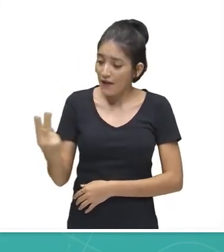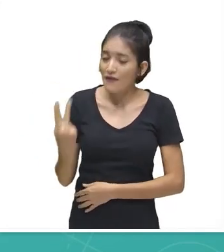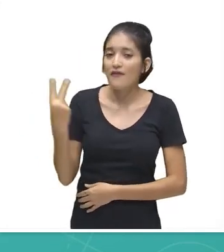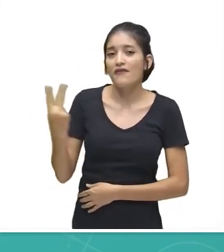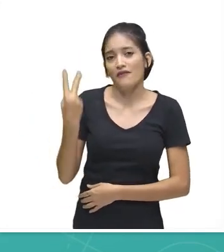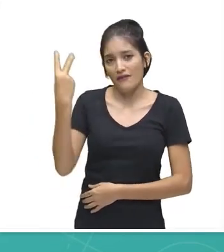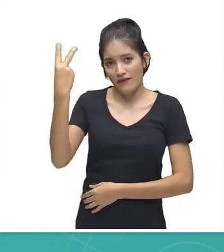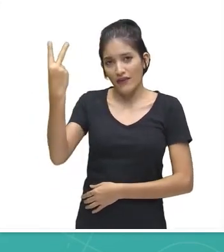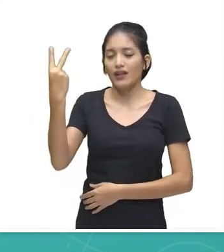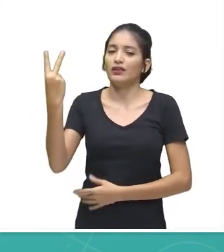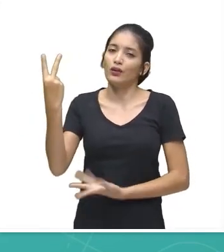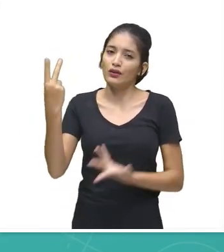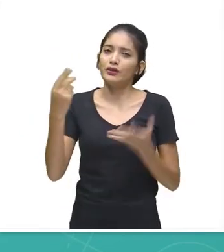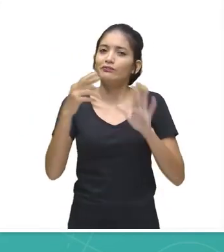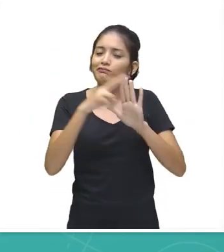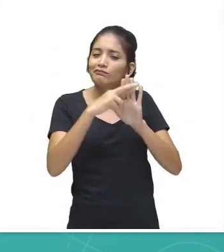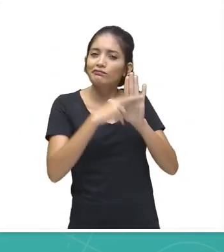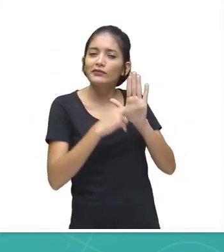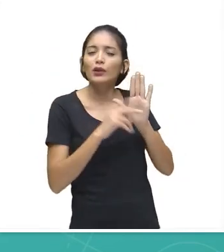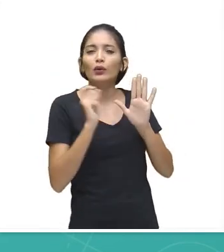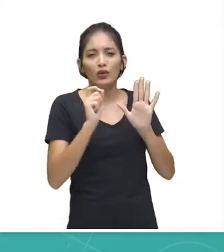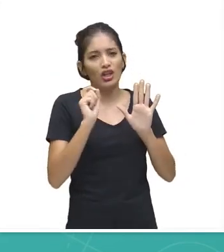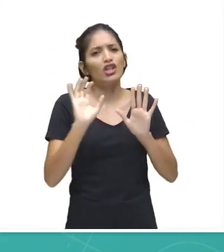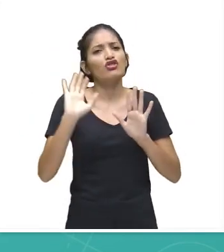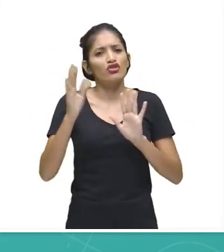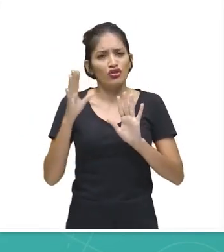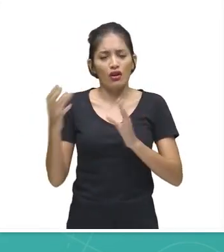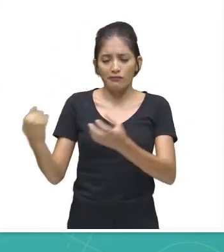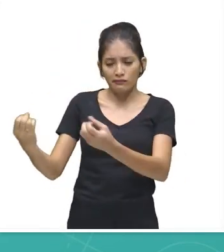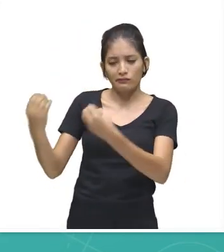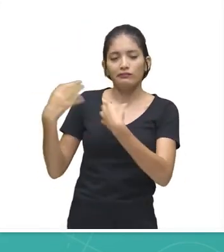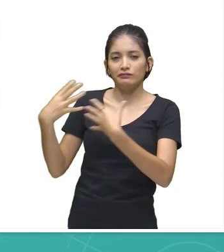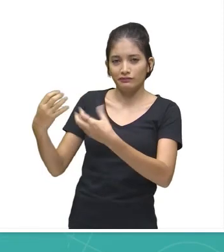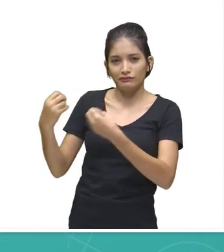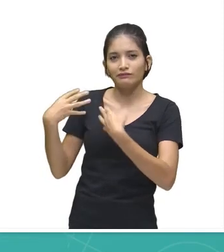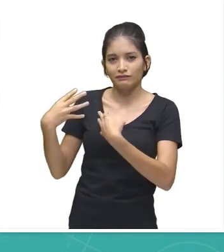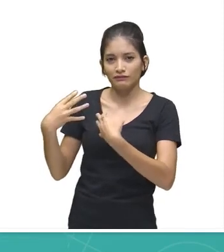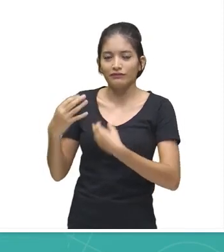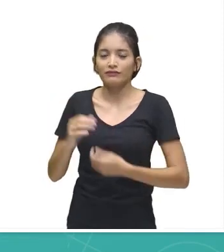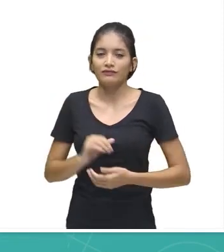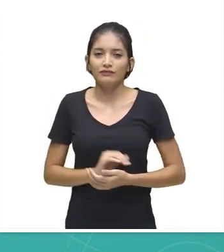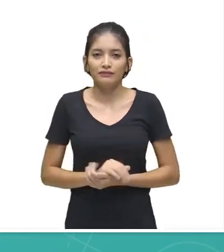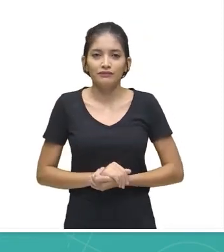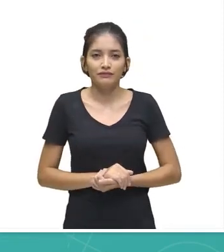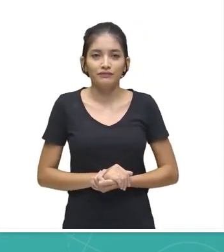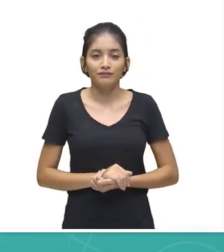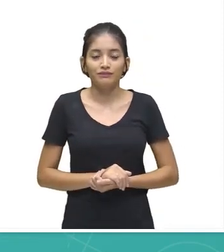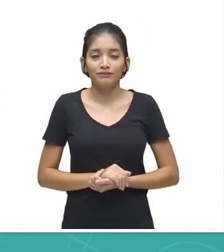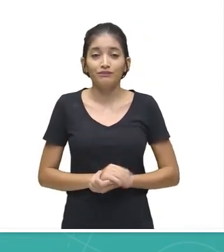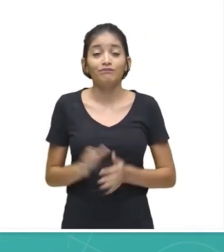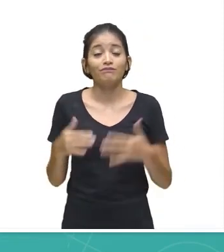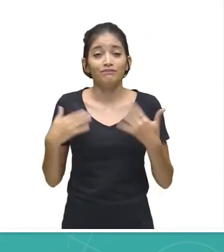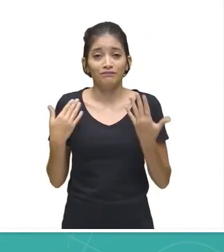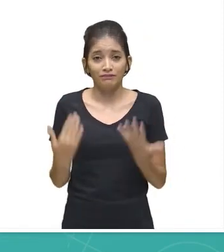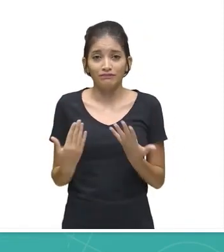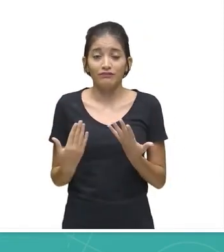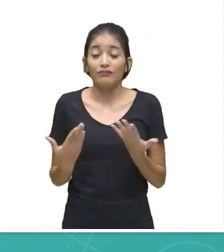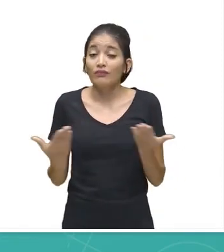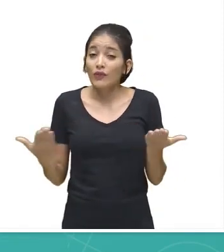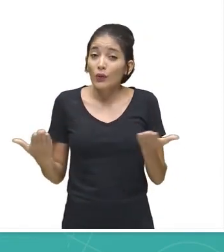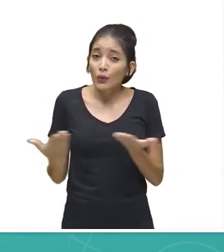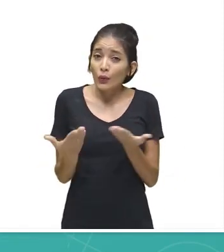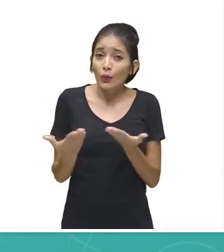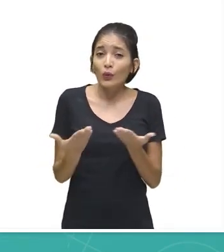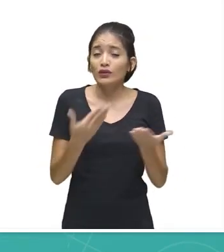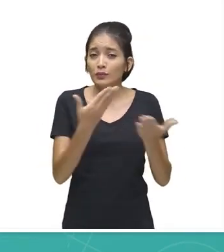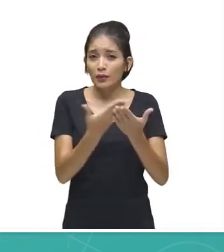valores, em princípios daquilo que a gente recebeu. Então, pessoal, que hoje, nossa